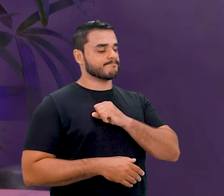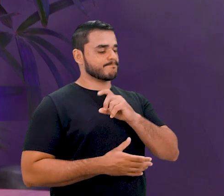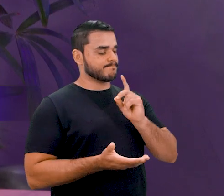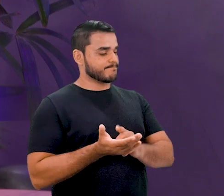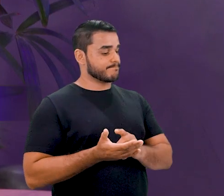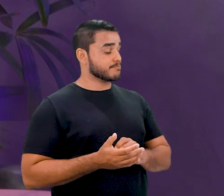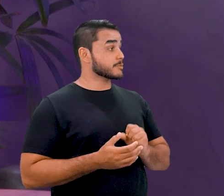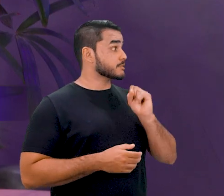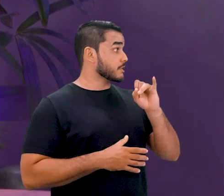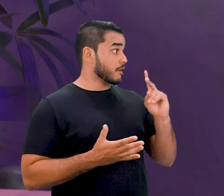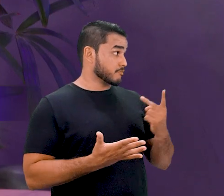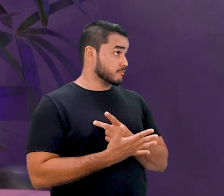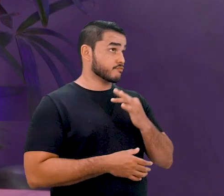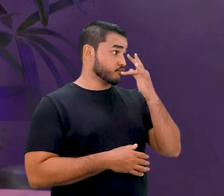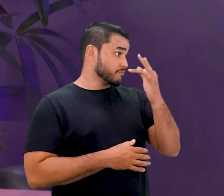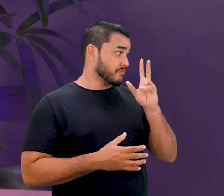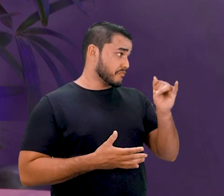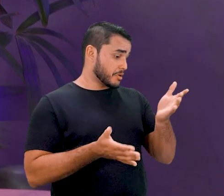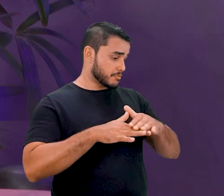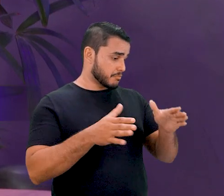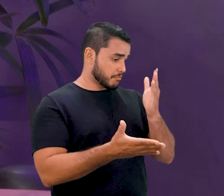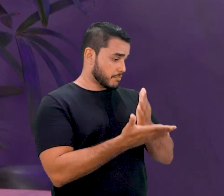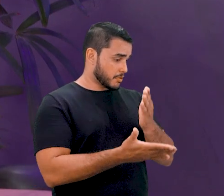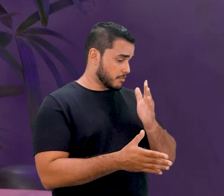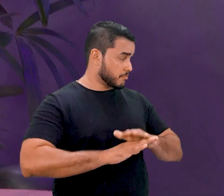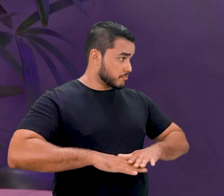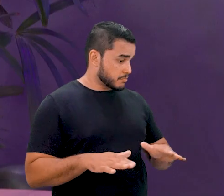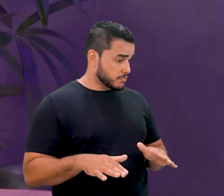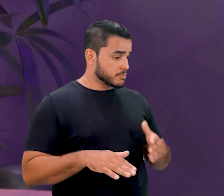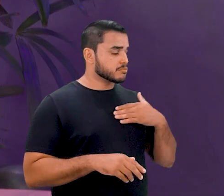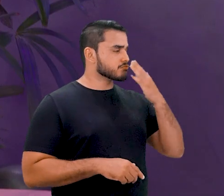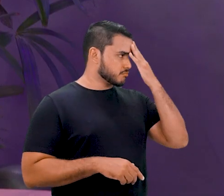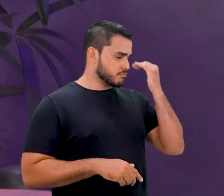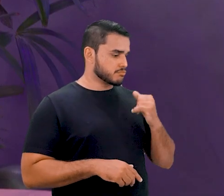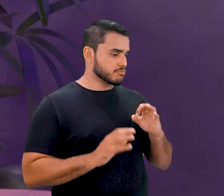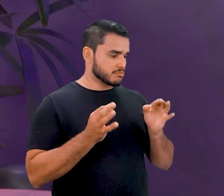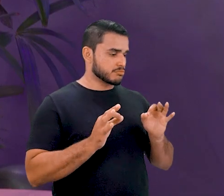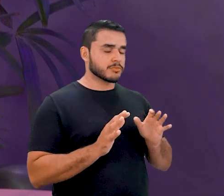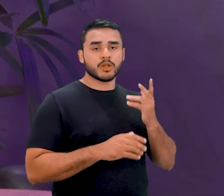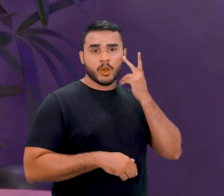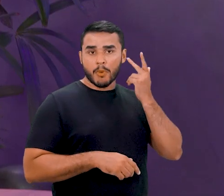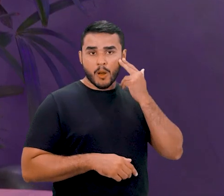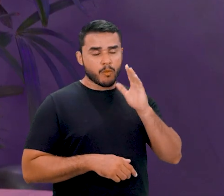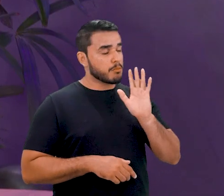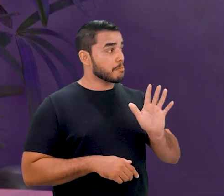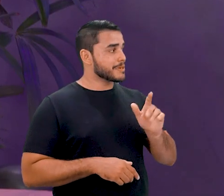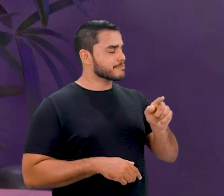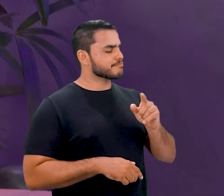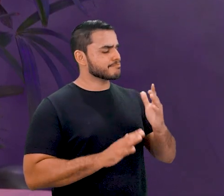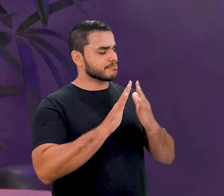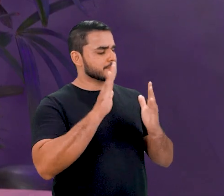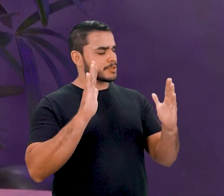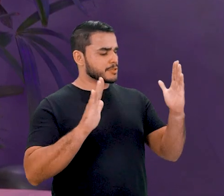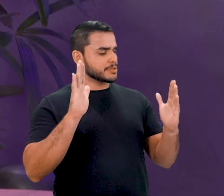sei que um dia esse ciclo ele vai se encerrar, como todos os ciclos na nossa vida. Mas, assim, foi onde eu entendi, onde